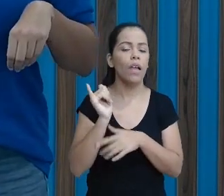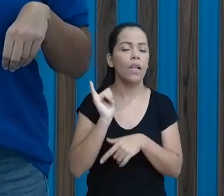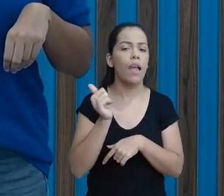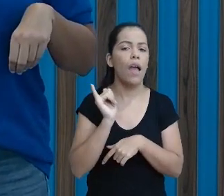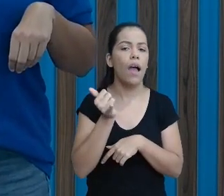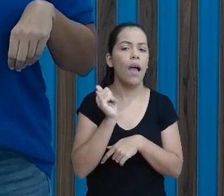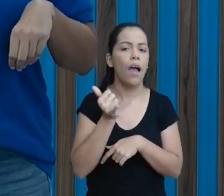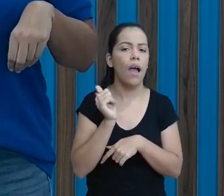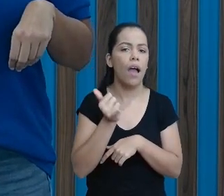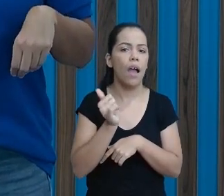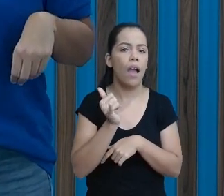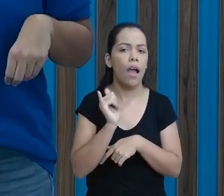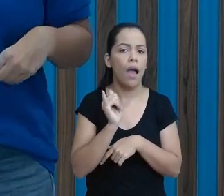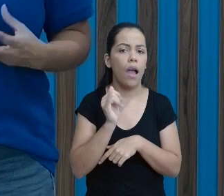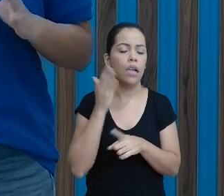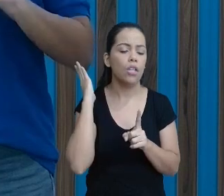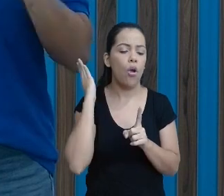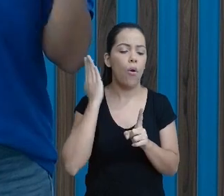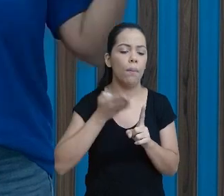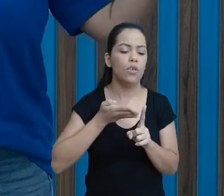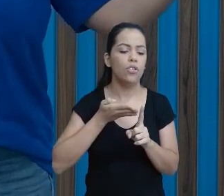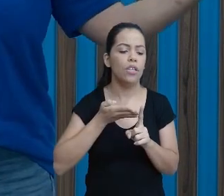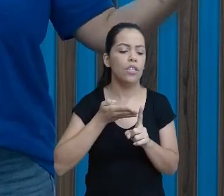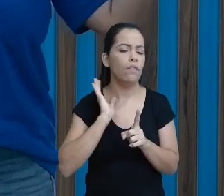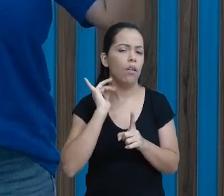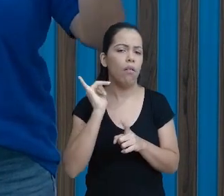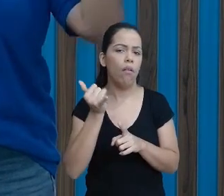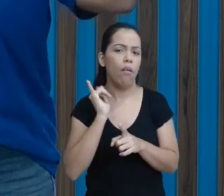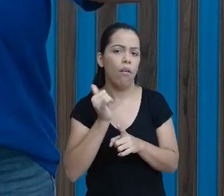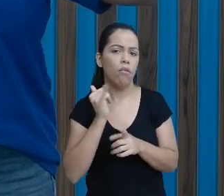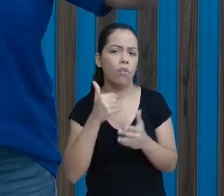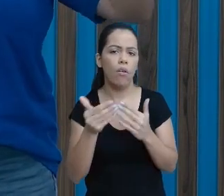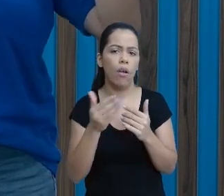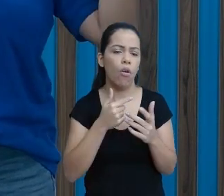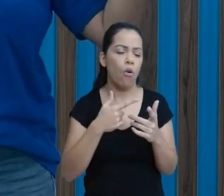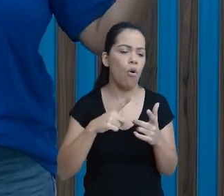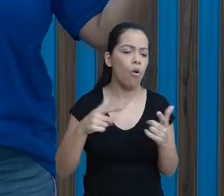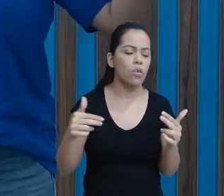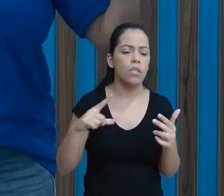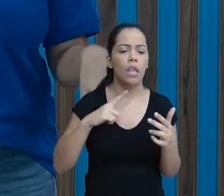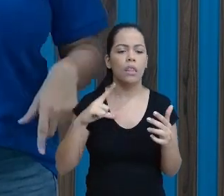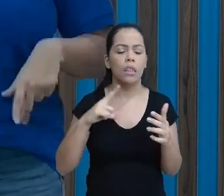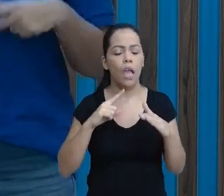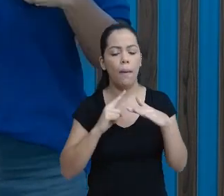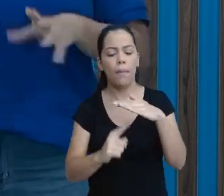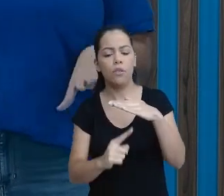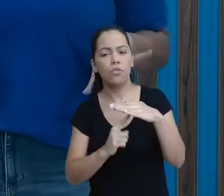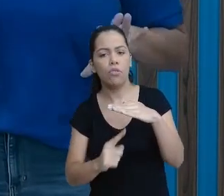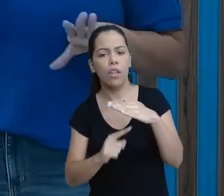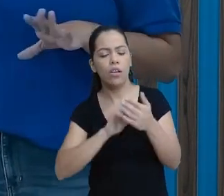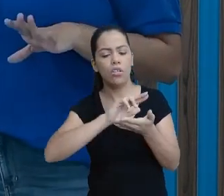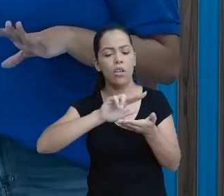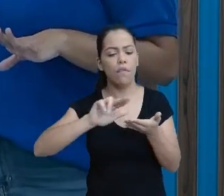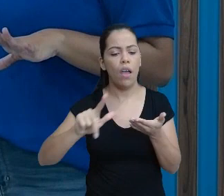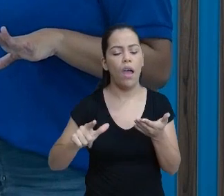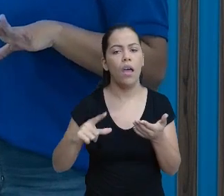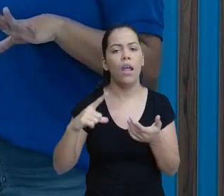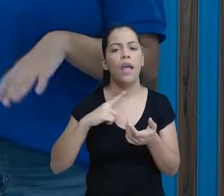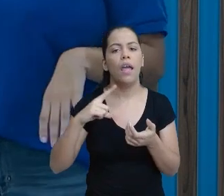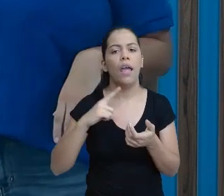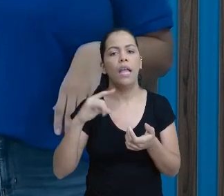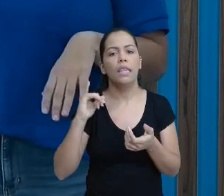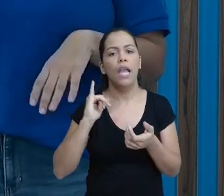aqueles em que, cuja finalidade é contar uma história. Então, a gente vai ter personagem, enredo e tal. A gente vai ter da ordem do